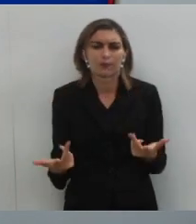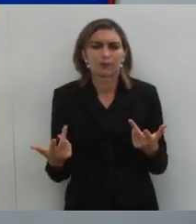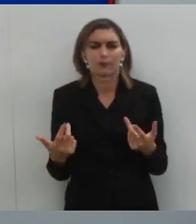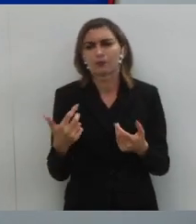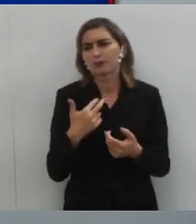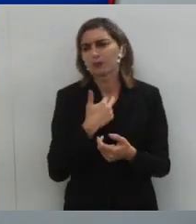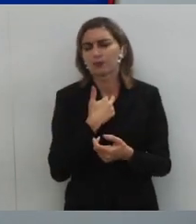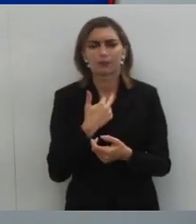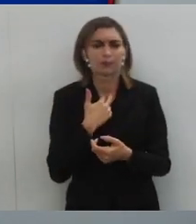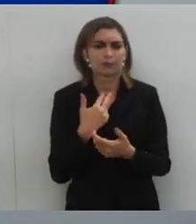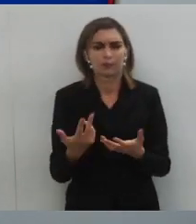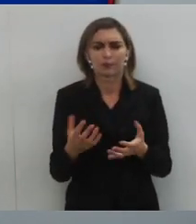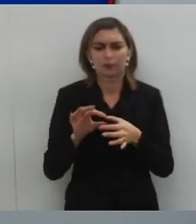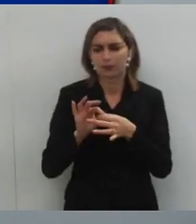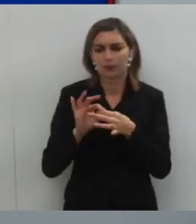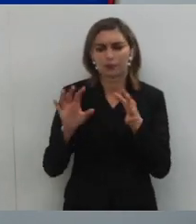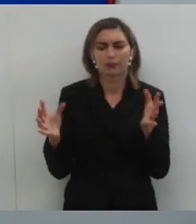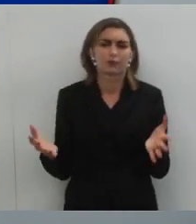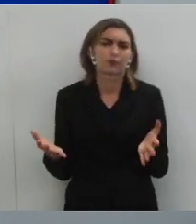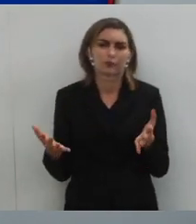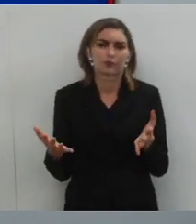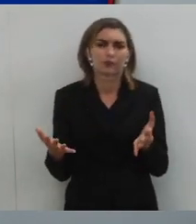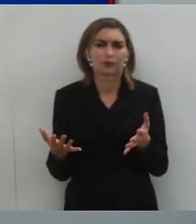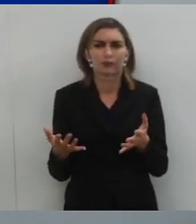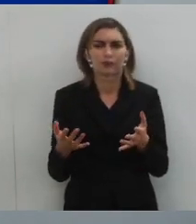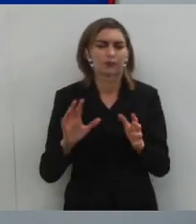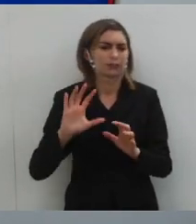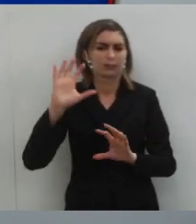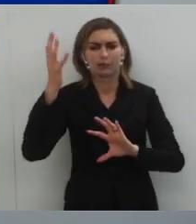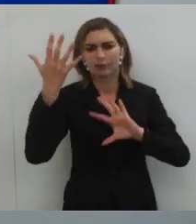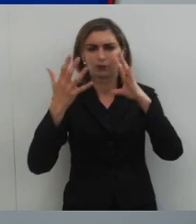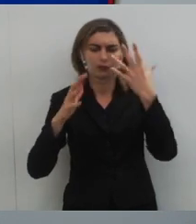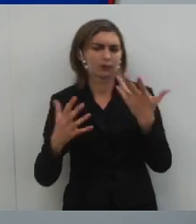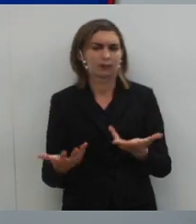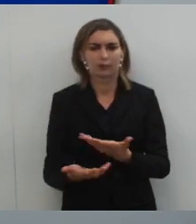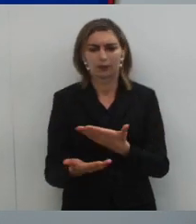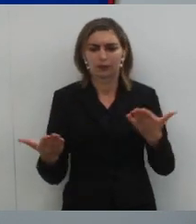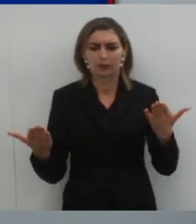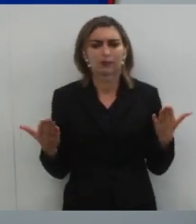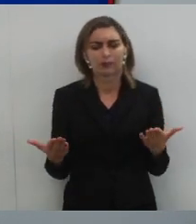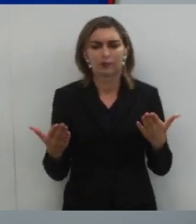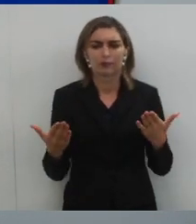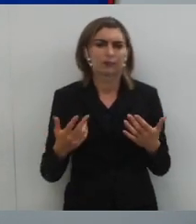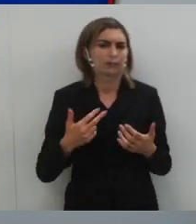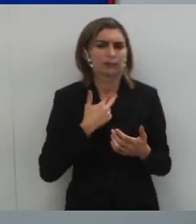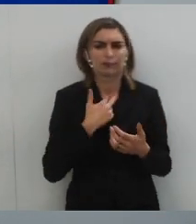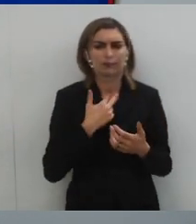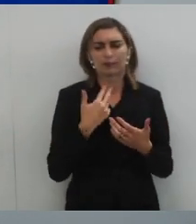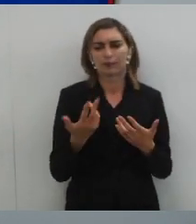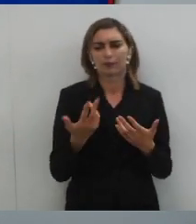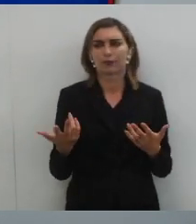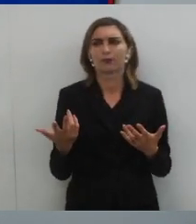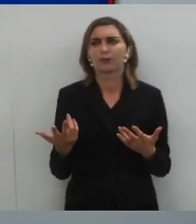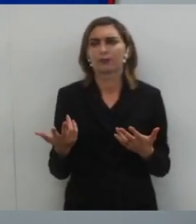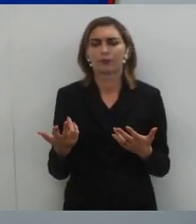não pode deixar de acontecer. É algo que não